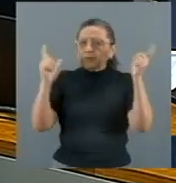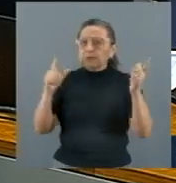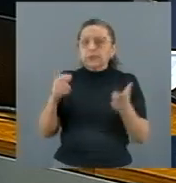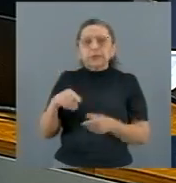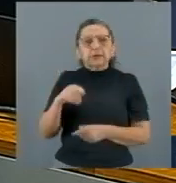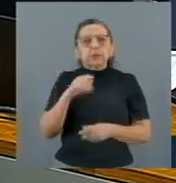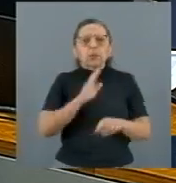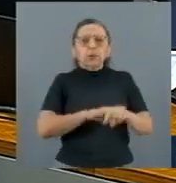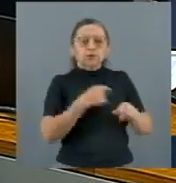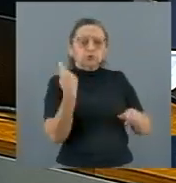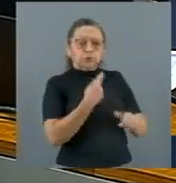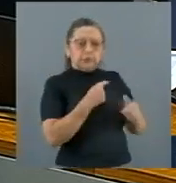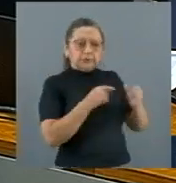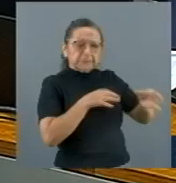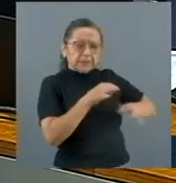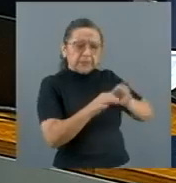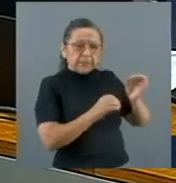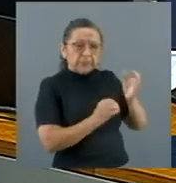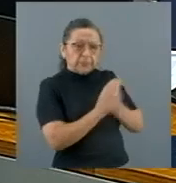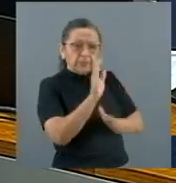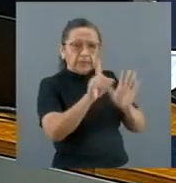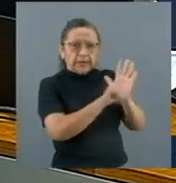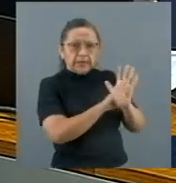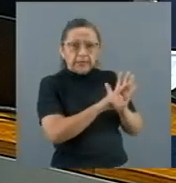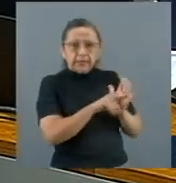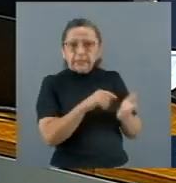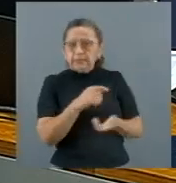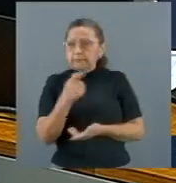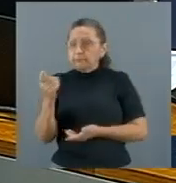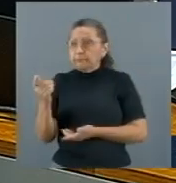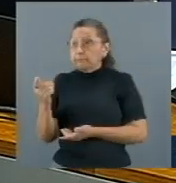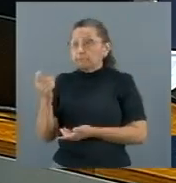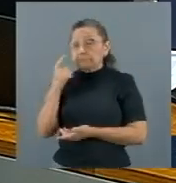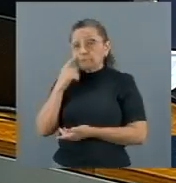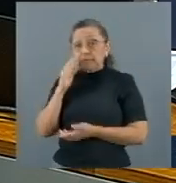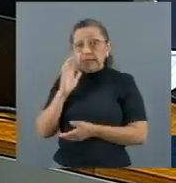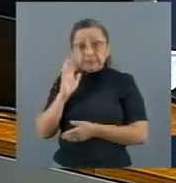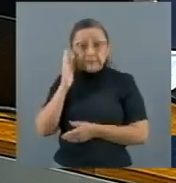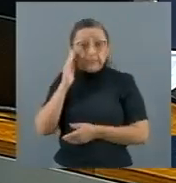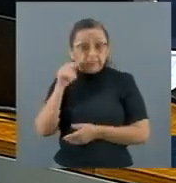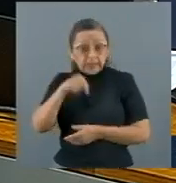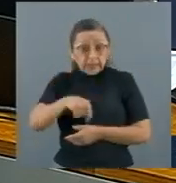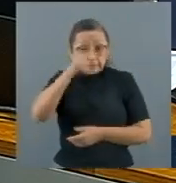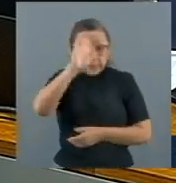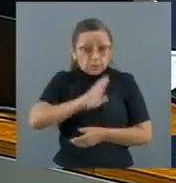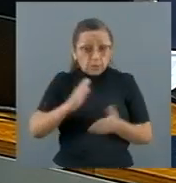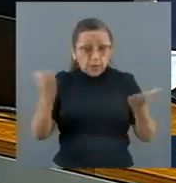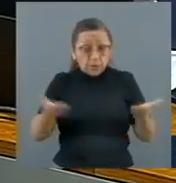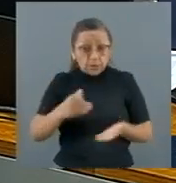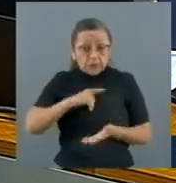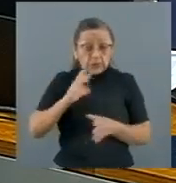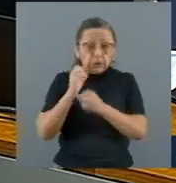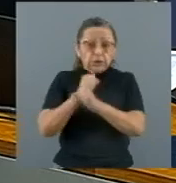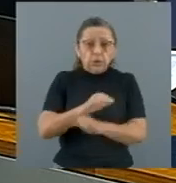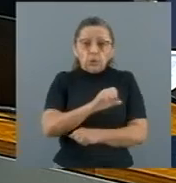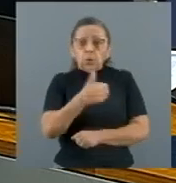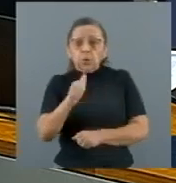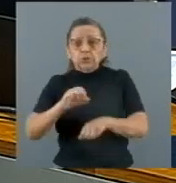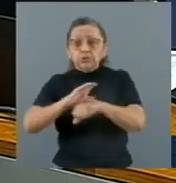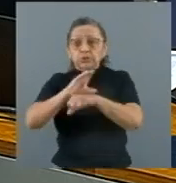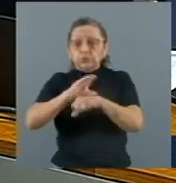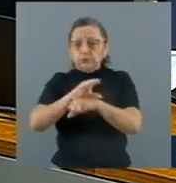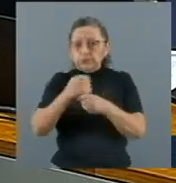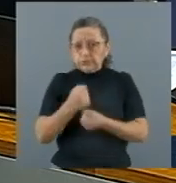ou apontado quando fizemos a lei, mas existem hoje 11 constituições no Brasil, né? e elas são colocadas assim de uma maneira muito